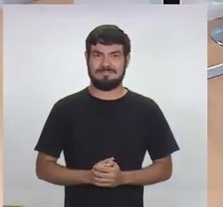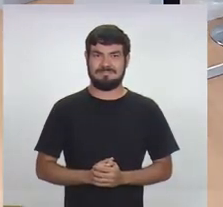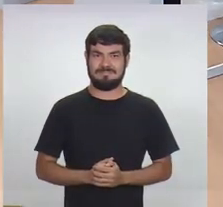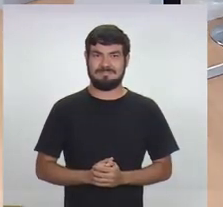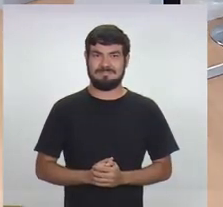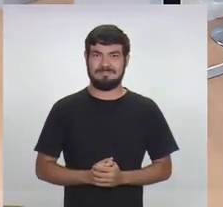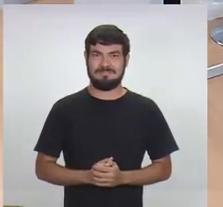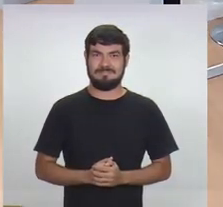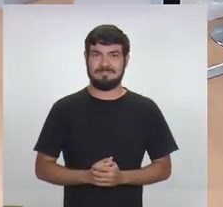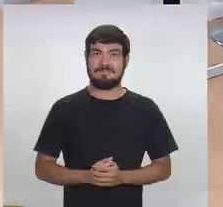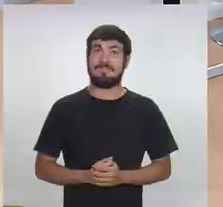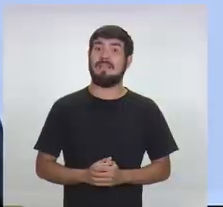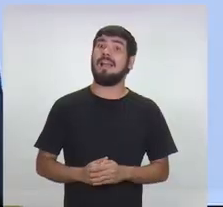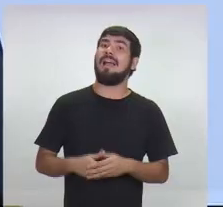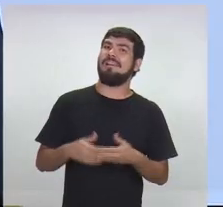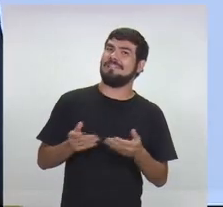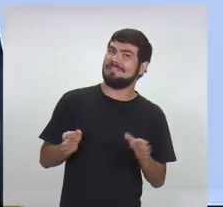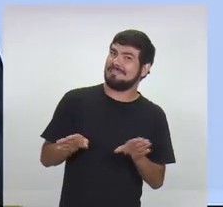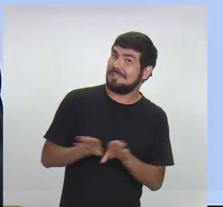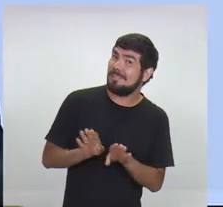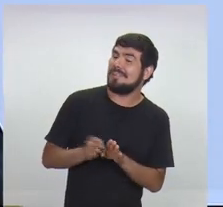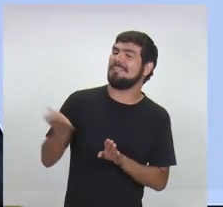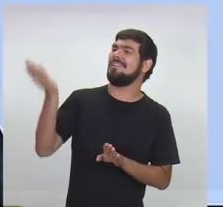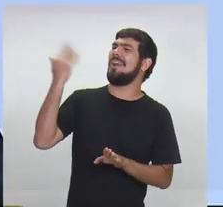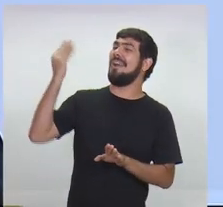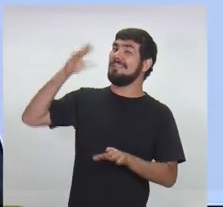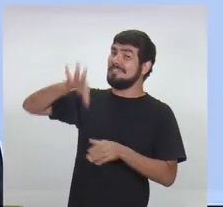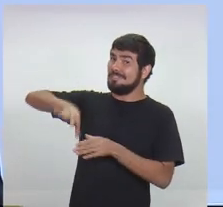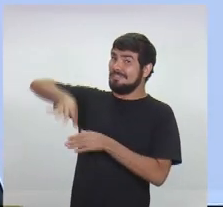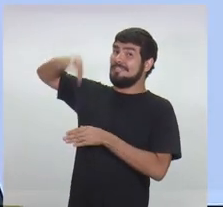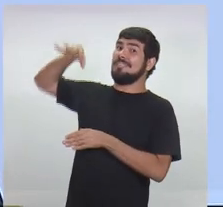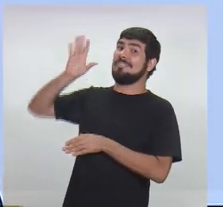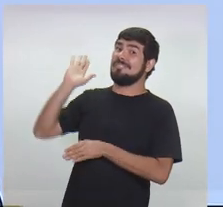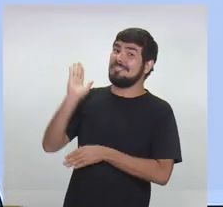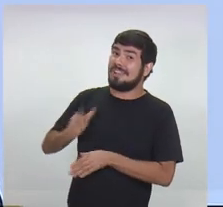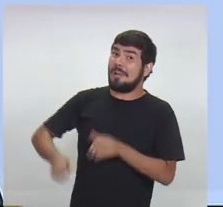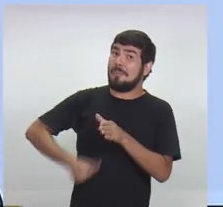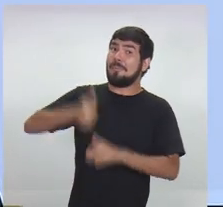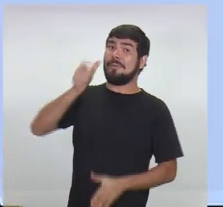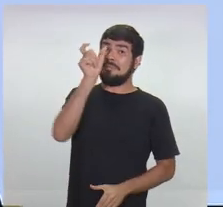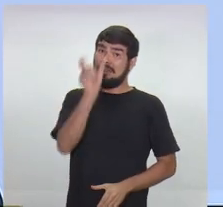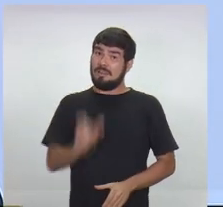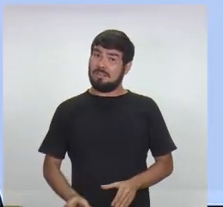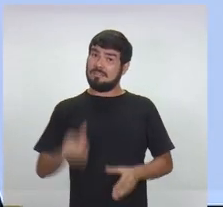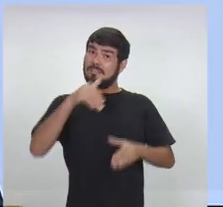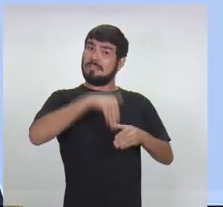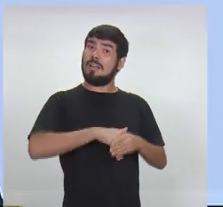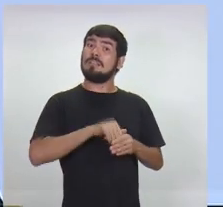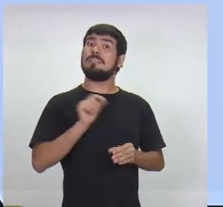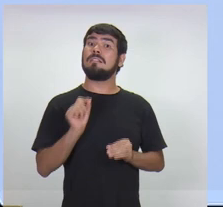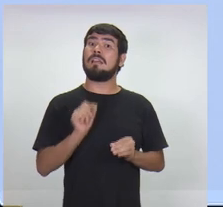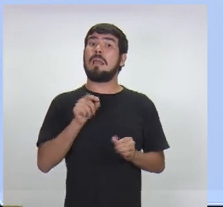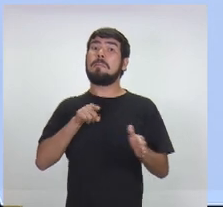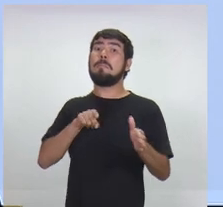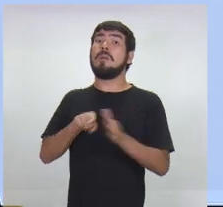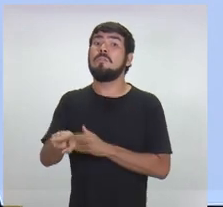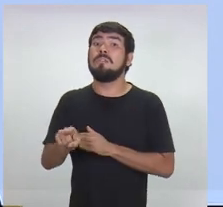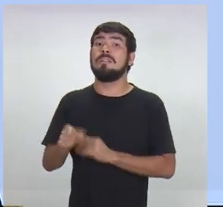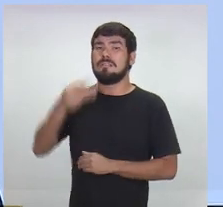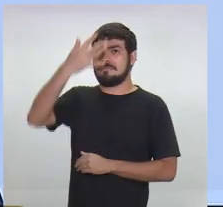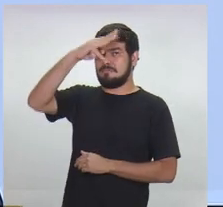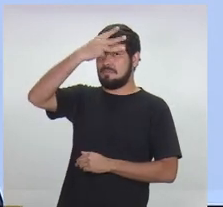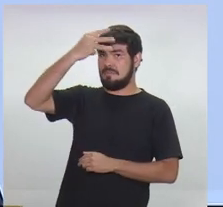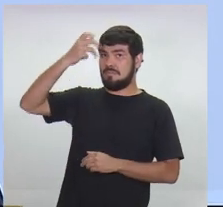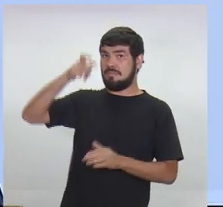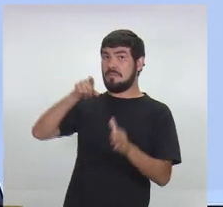e também conforme foi definido por sorteio primeiro candidato a fazer a pergunta vai ser o candidato da vila almeida que tem que fazer uma